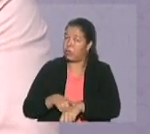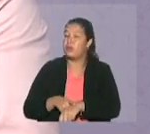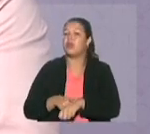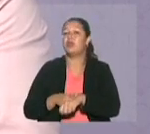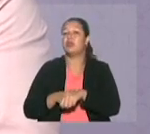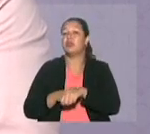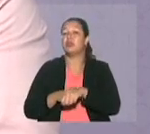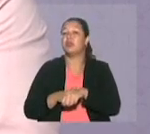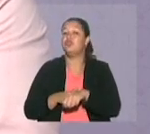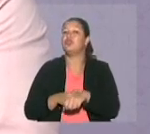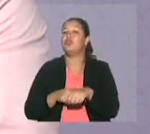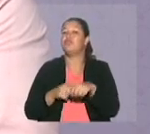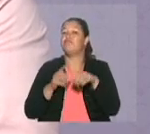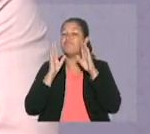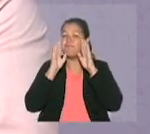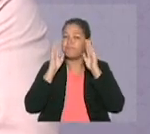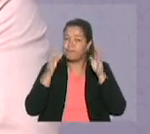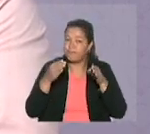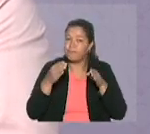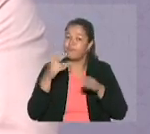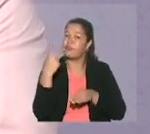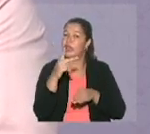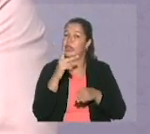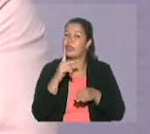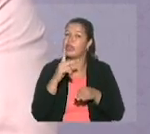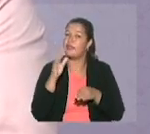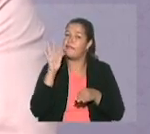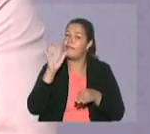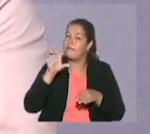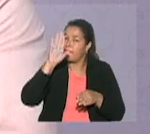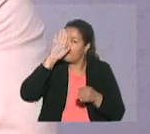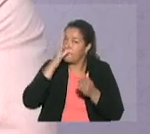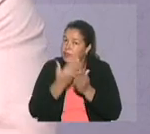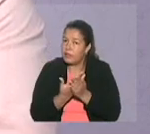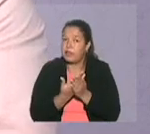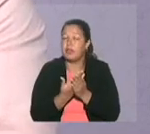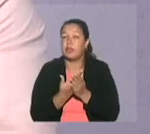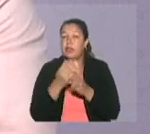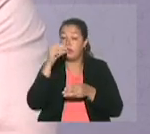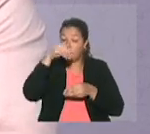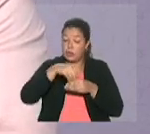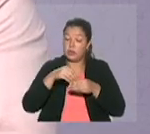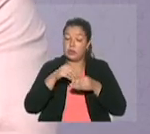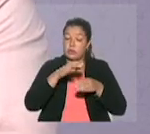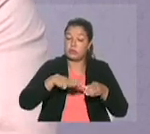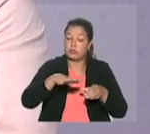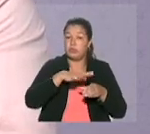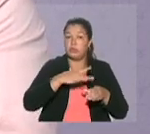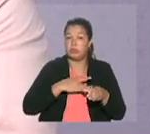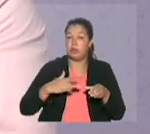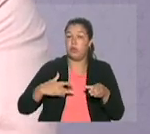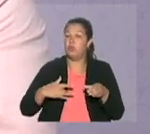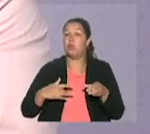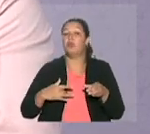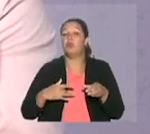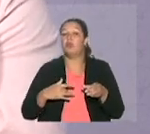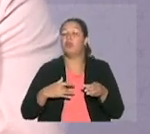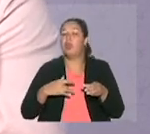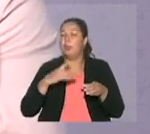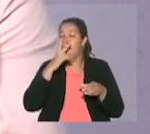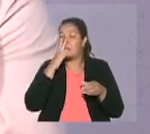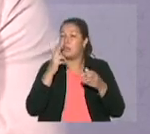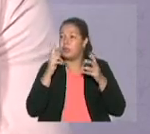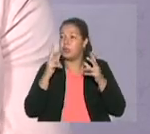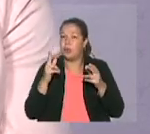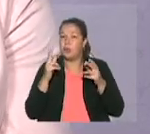né, essa fé dentro da unidade de saúde, ela é praticamente